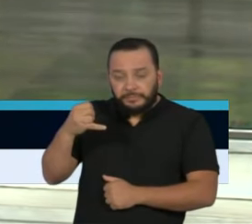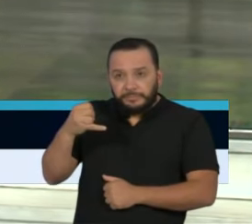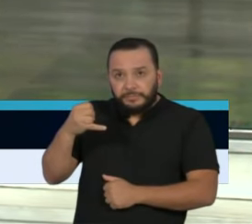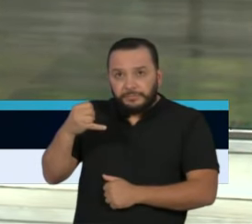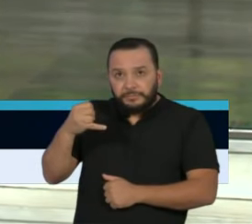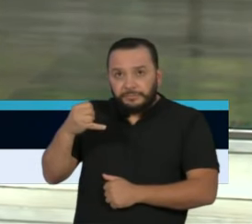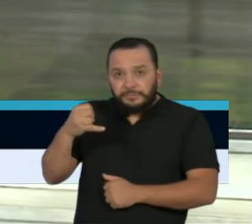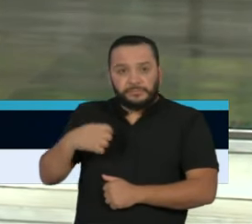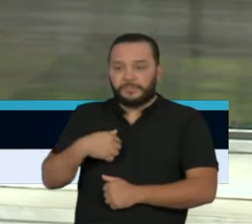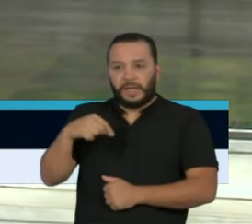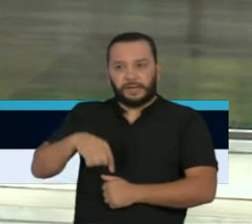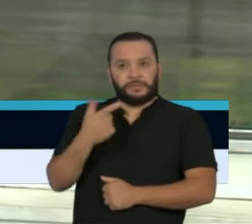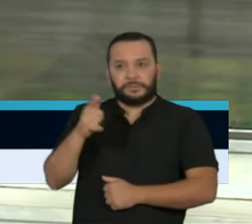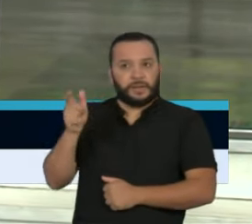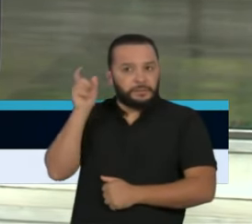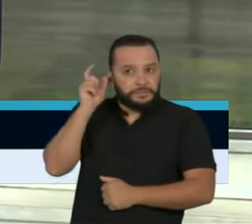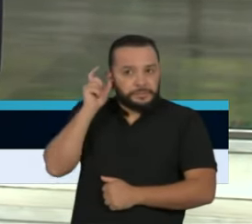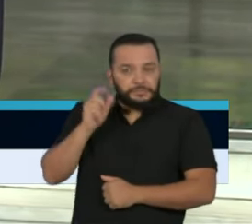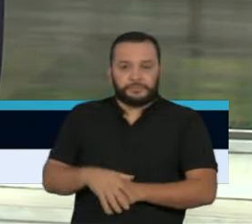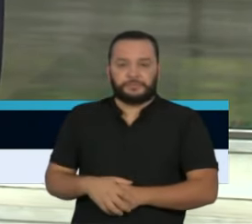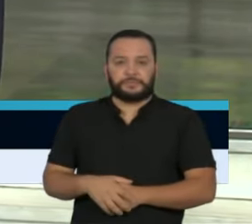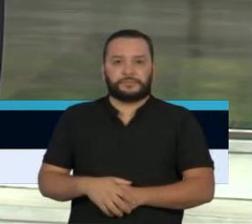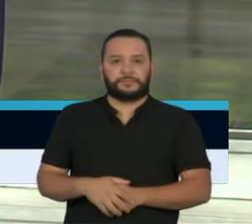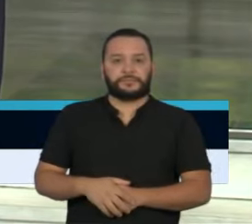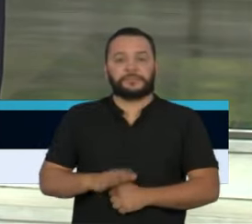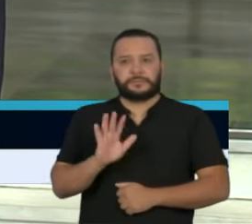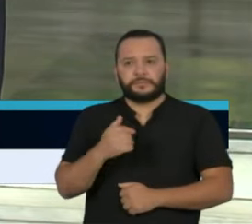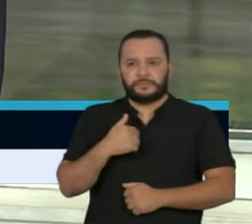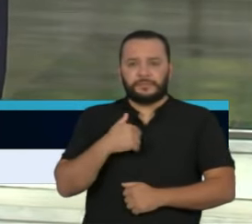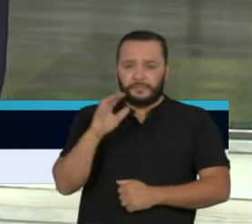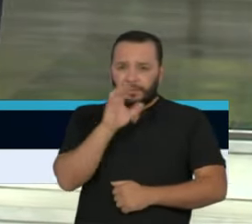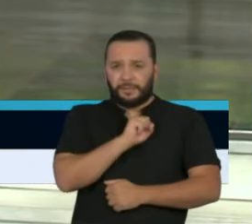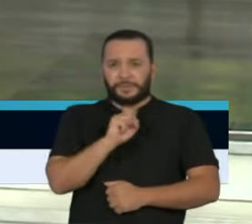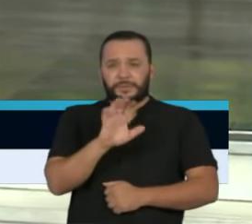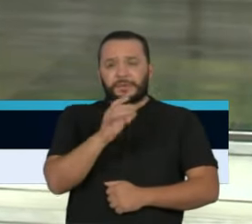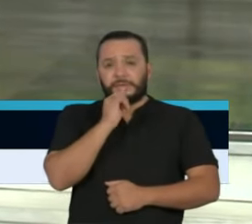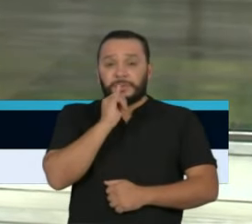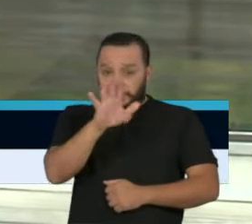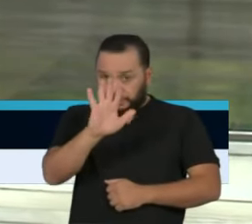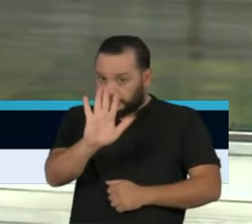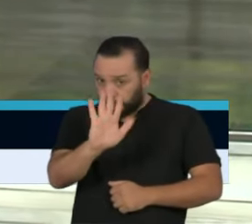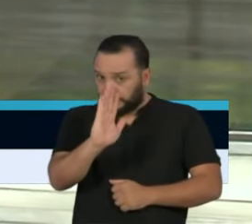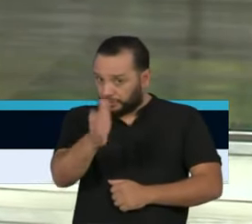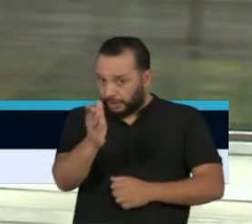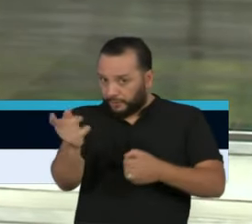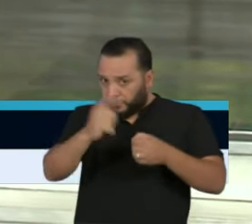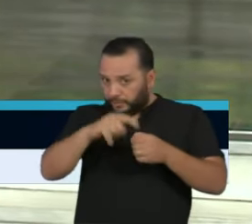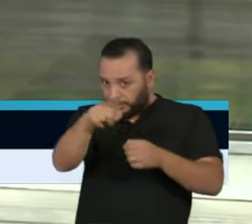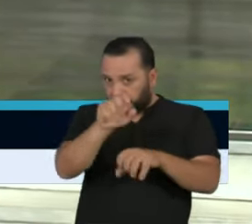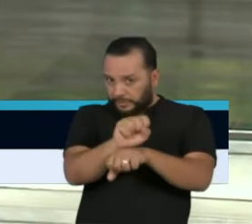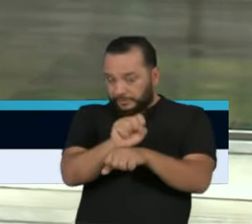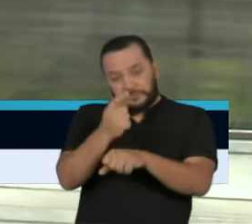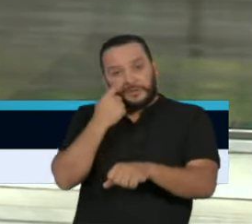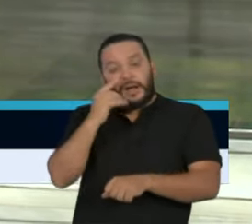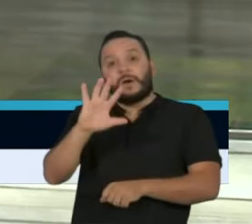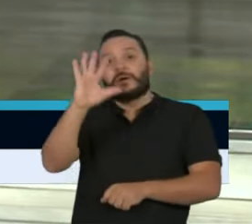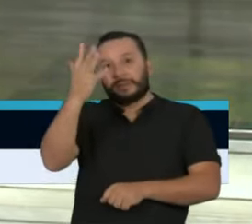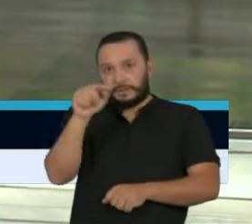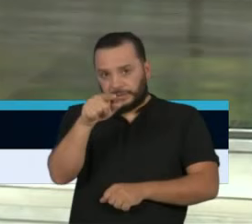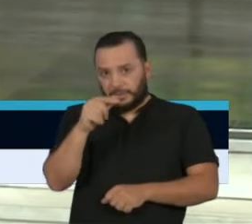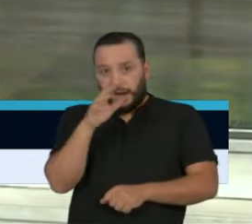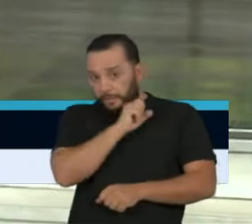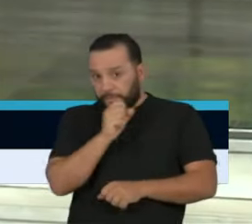Mas estamos sem o áudio. Nós, para não avançarmos no tempo, Maju, já voltamos a você. Vamos checar o que houve com o áudio.